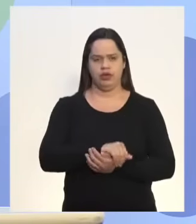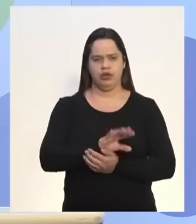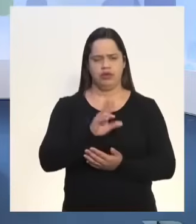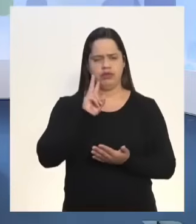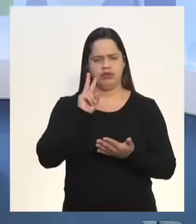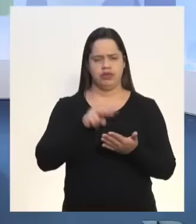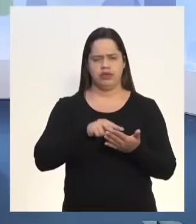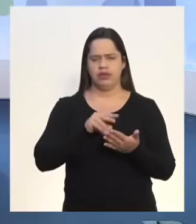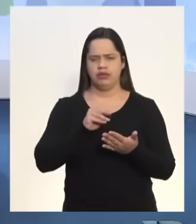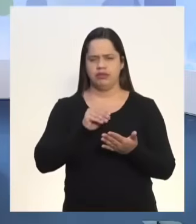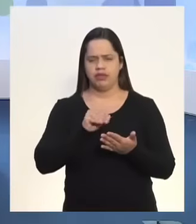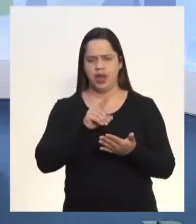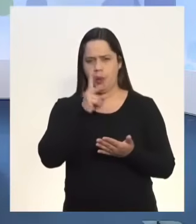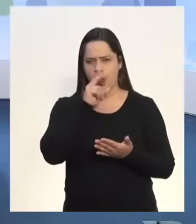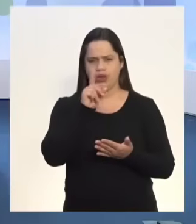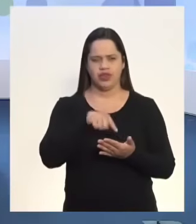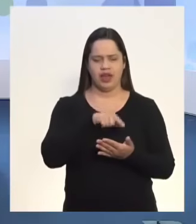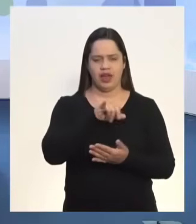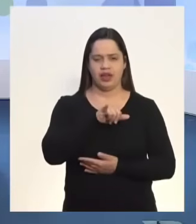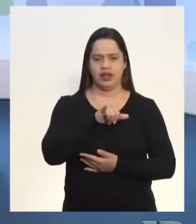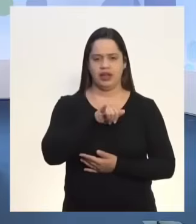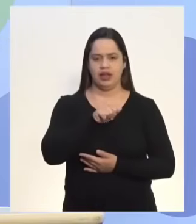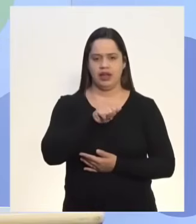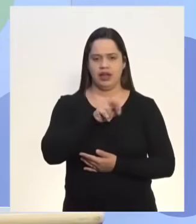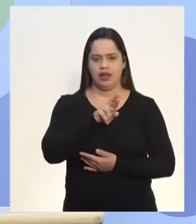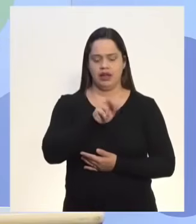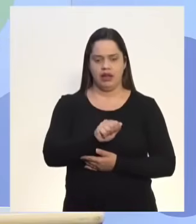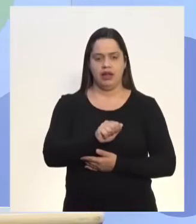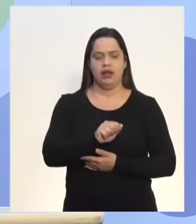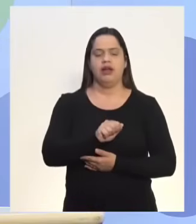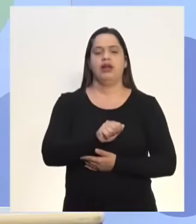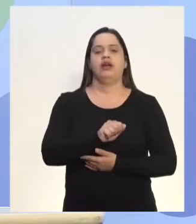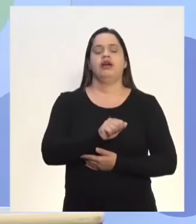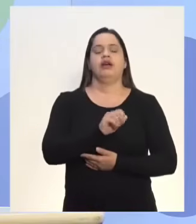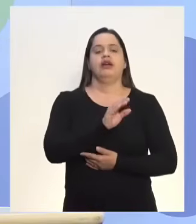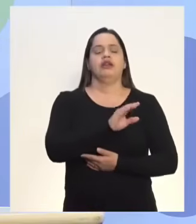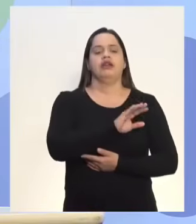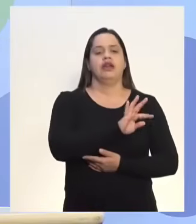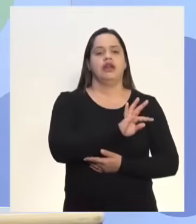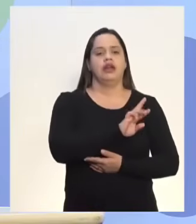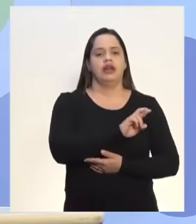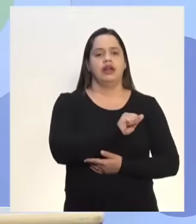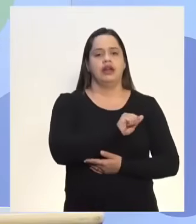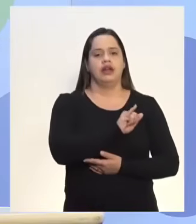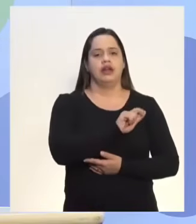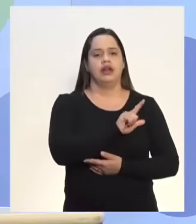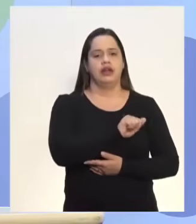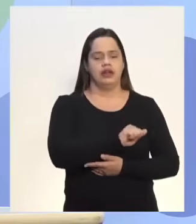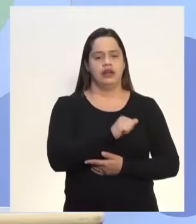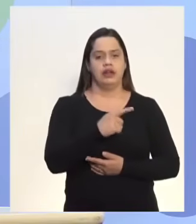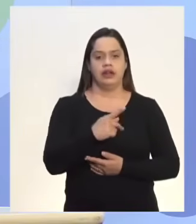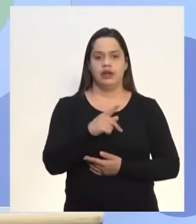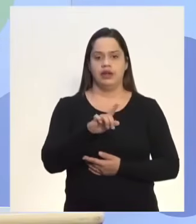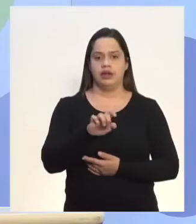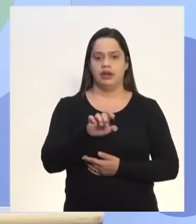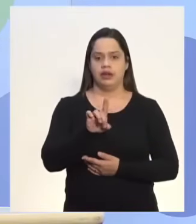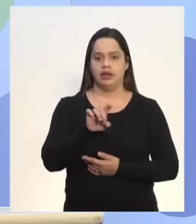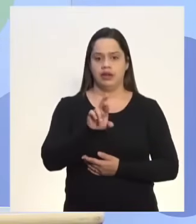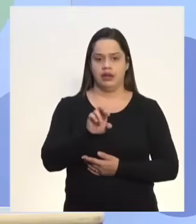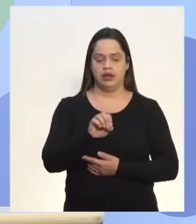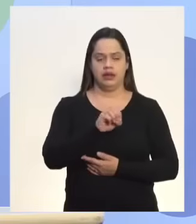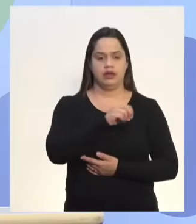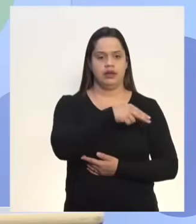ixi, Iara, eu acho que é Iara, que está aqui, Raila, Pedro Aguiar,